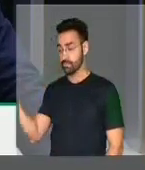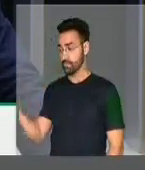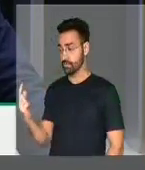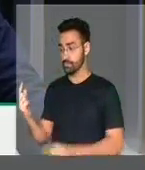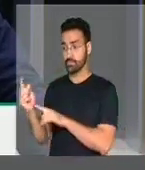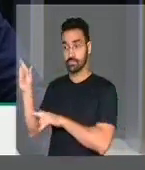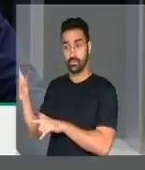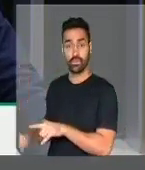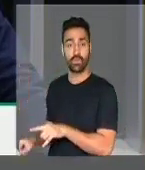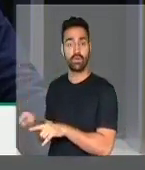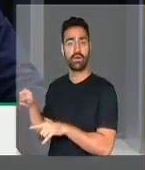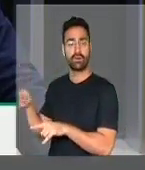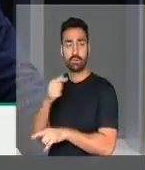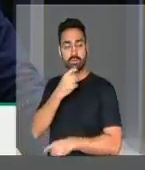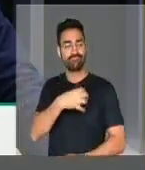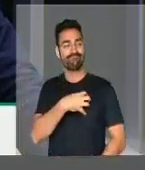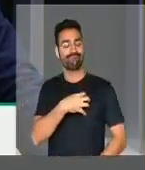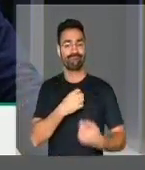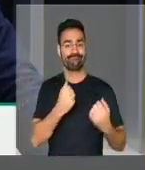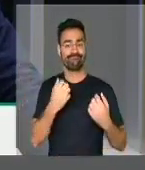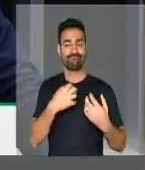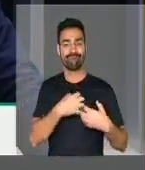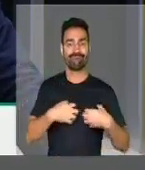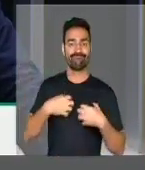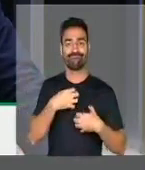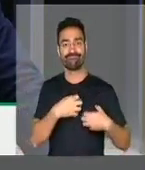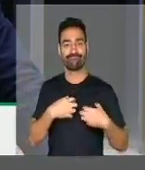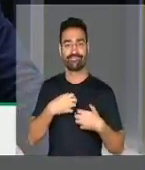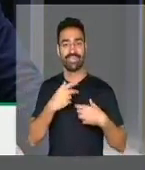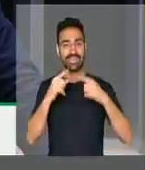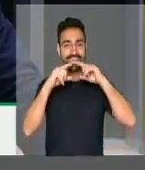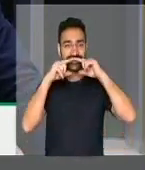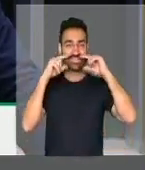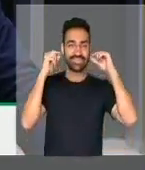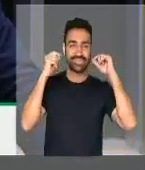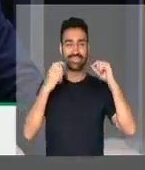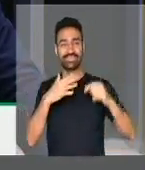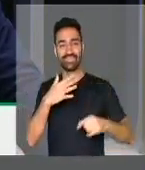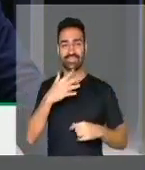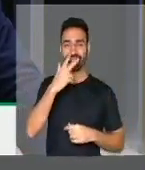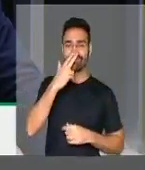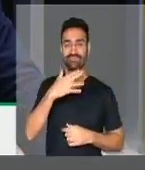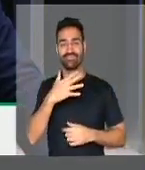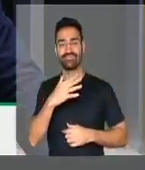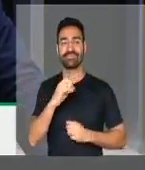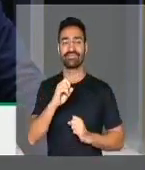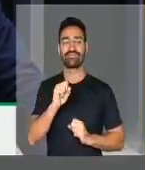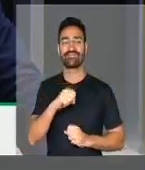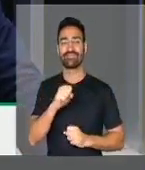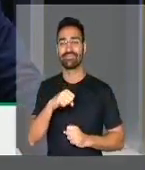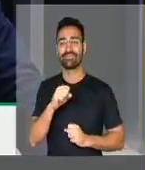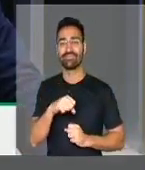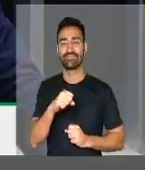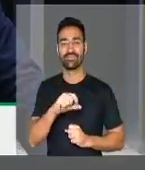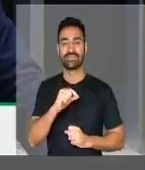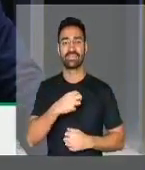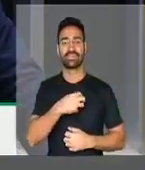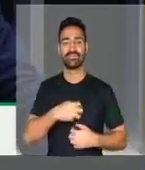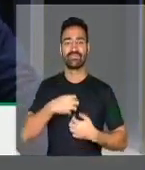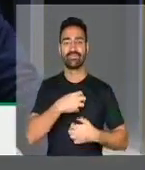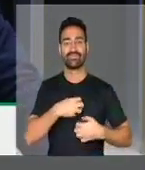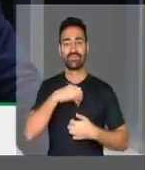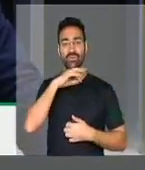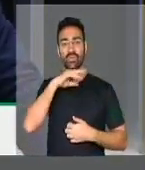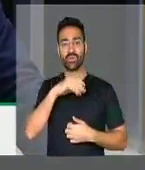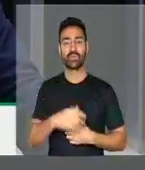entrevistado do jornalista que foi feito um riso mês sem graça constrangido porque ele